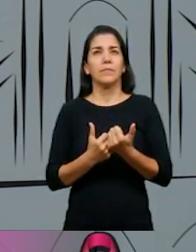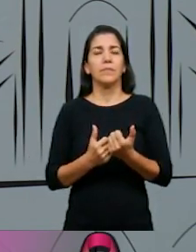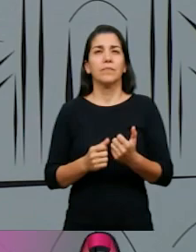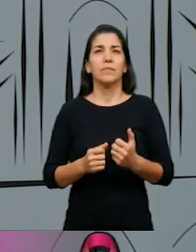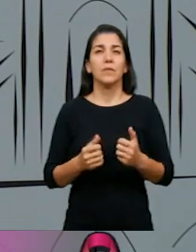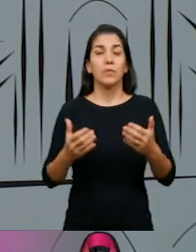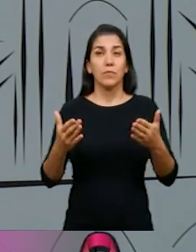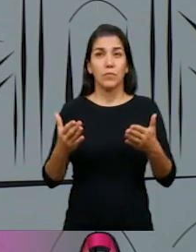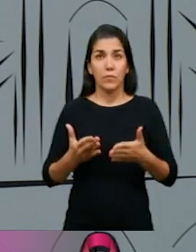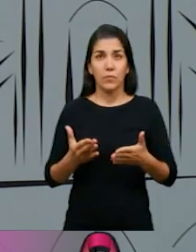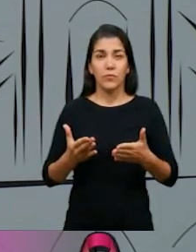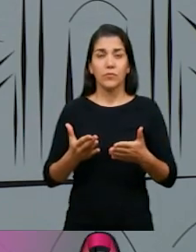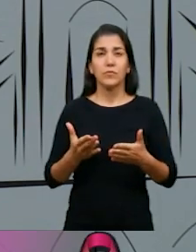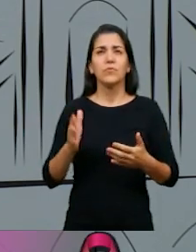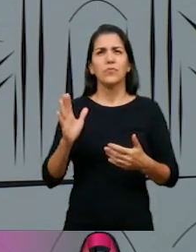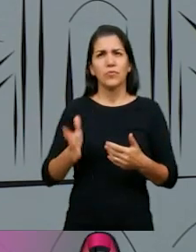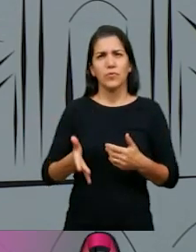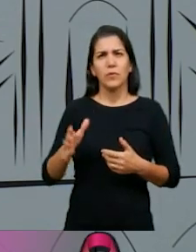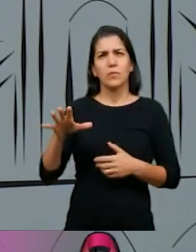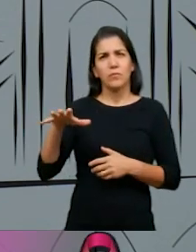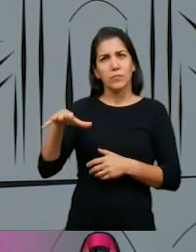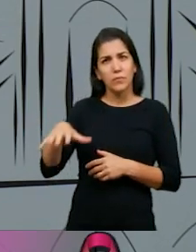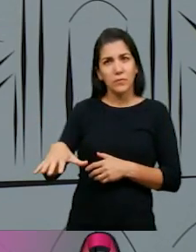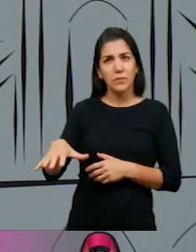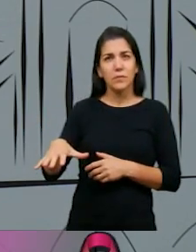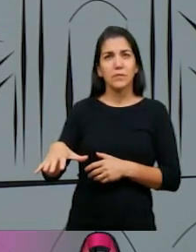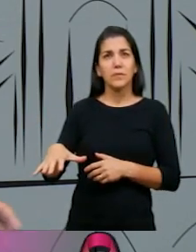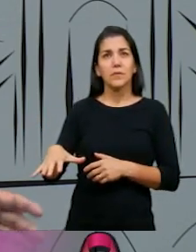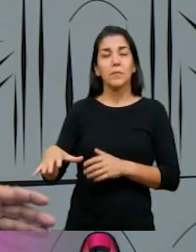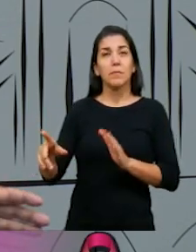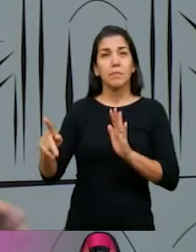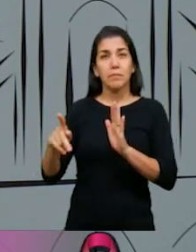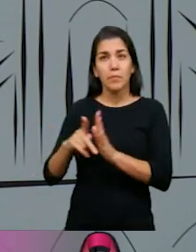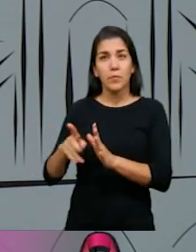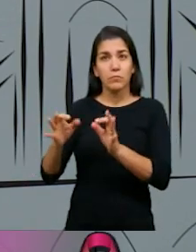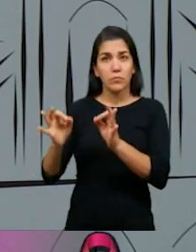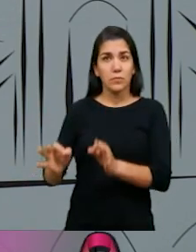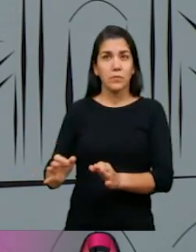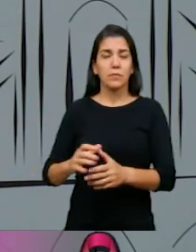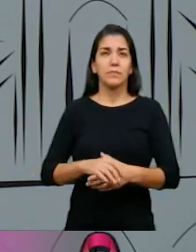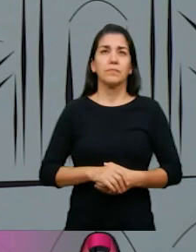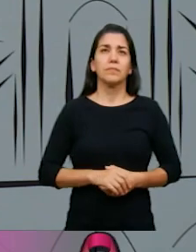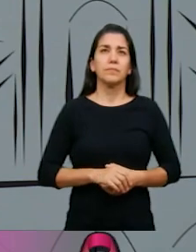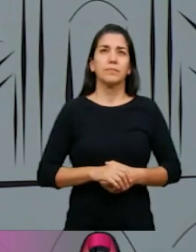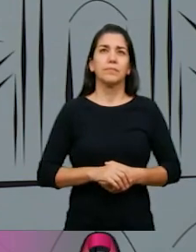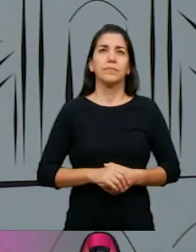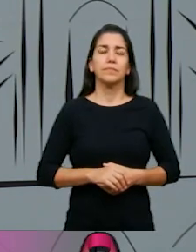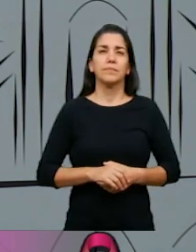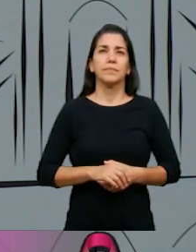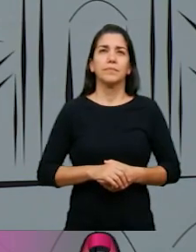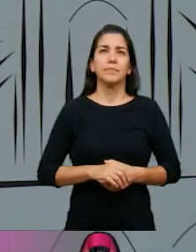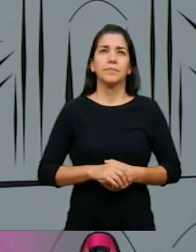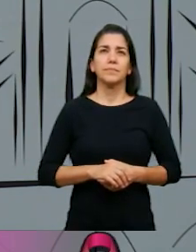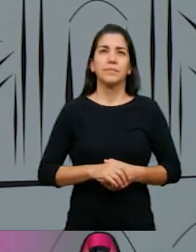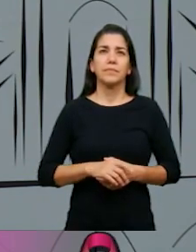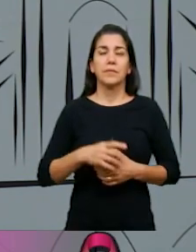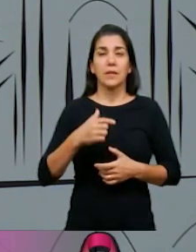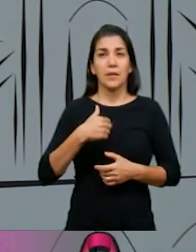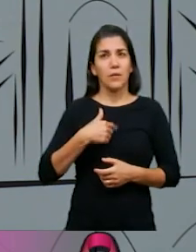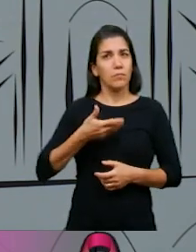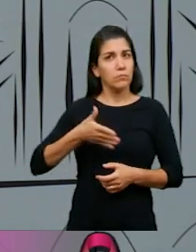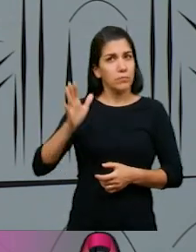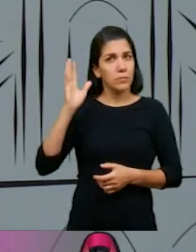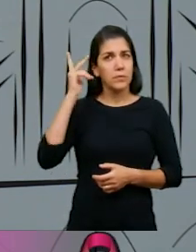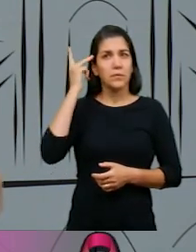e hoje nós temos lá o local. Nós tivemos também em São Paulo, assim como o vereador